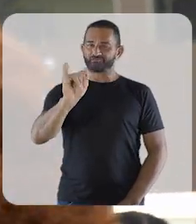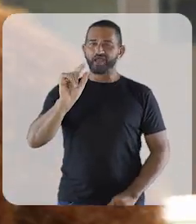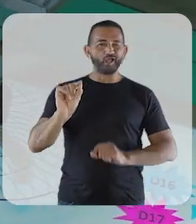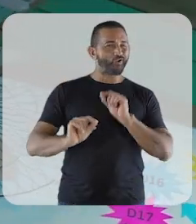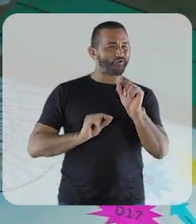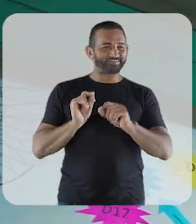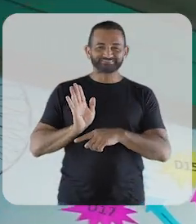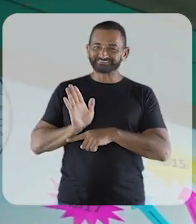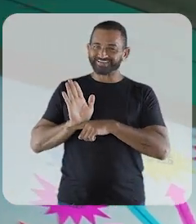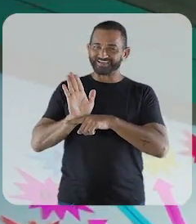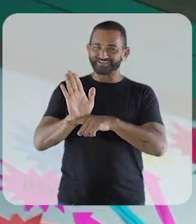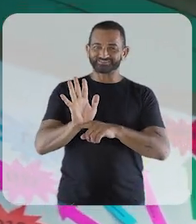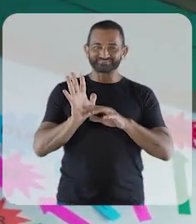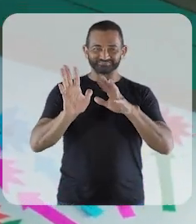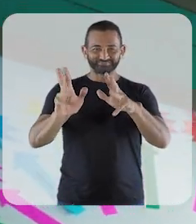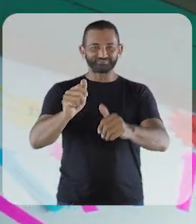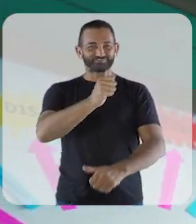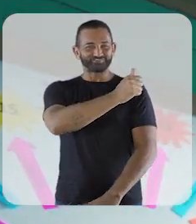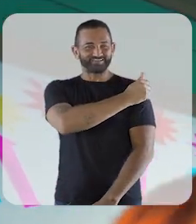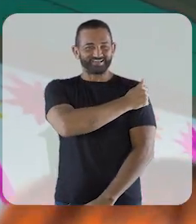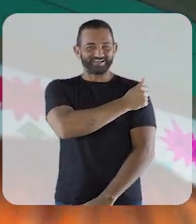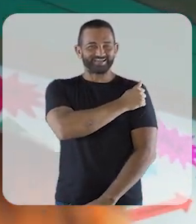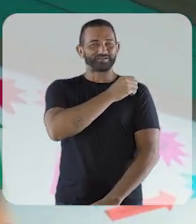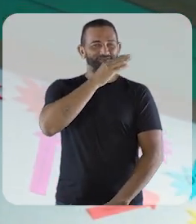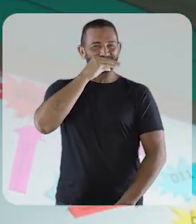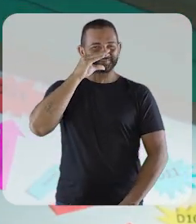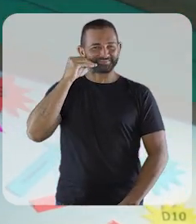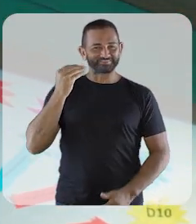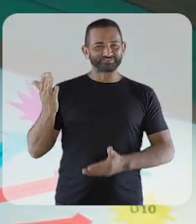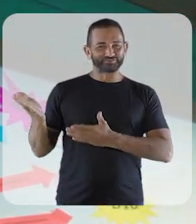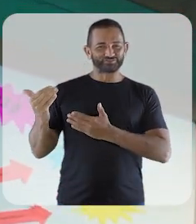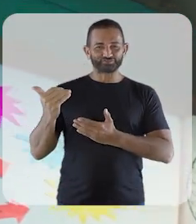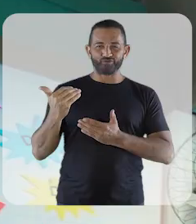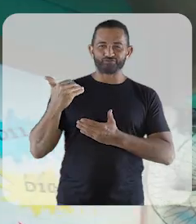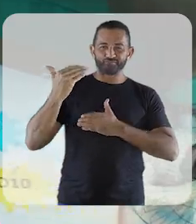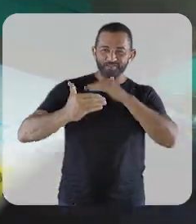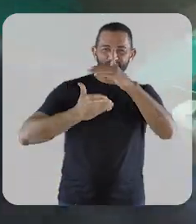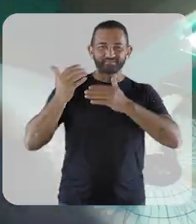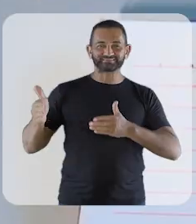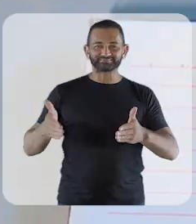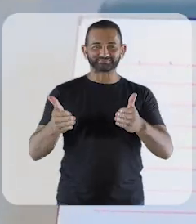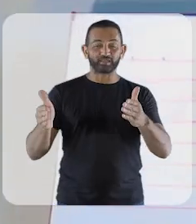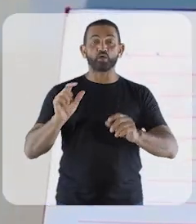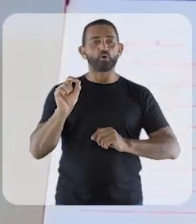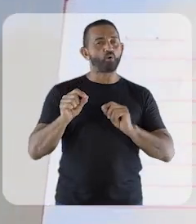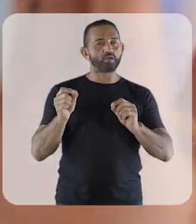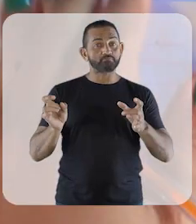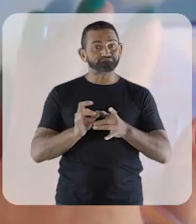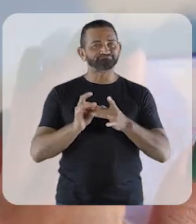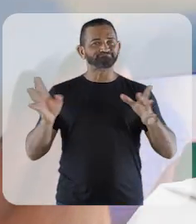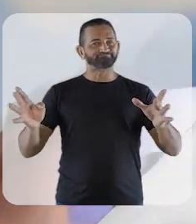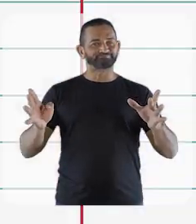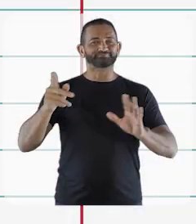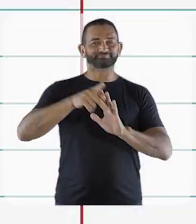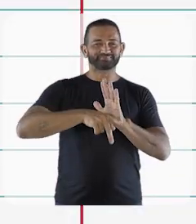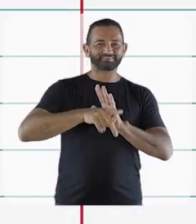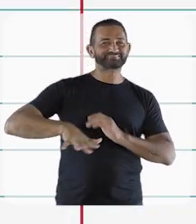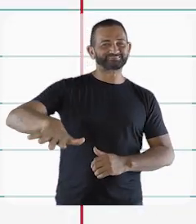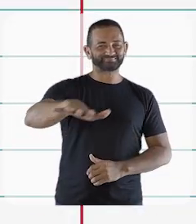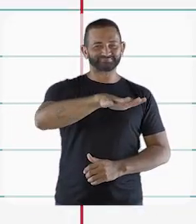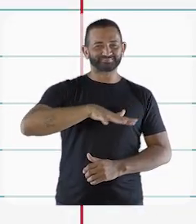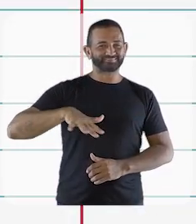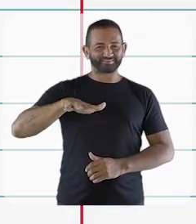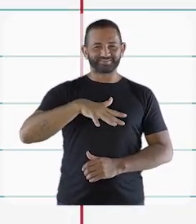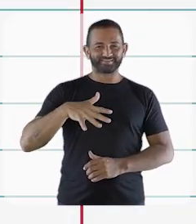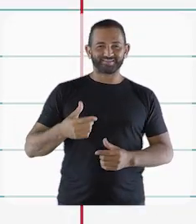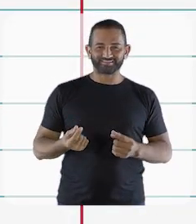do Maranhão, vai dar uma mãozinha para ajudar os adolescentes nessa construção. Com o lançamento regional do